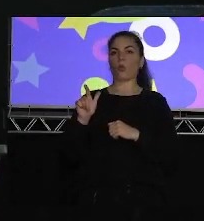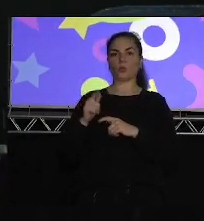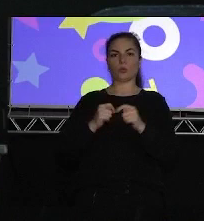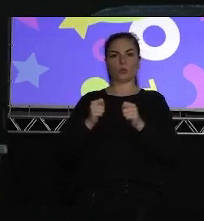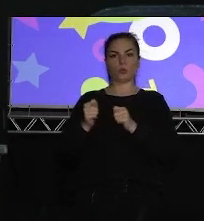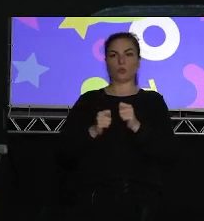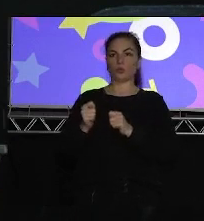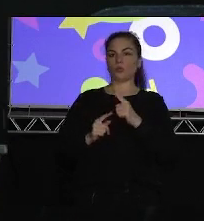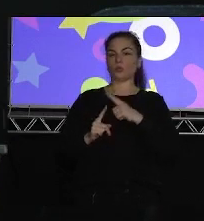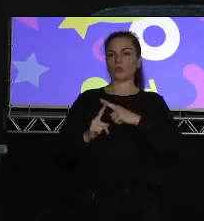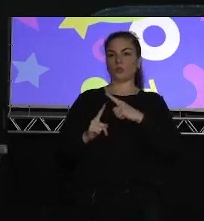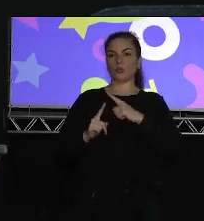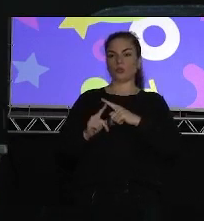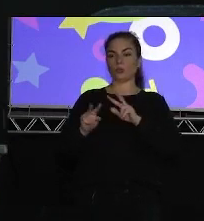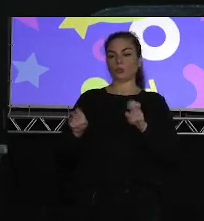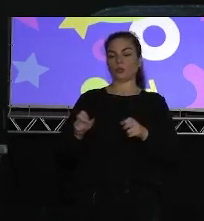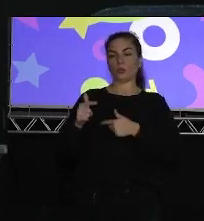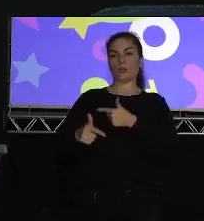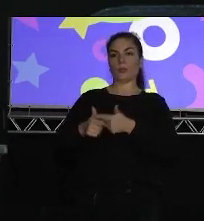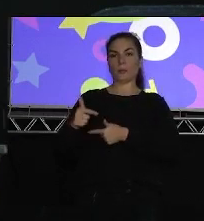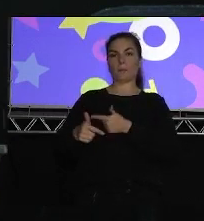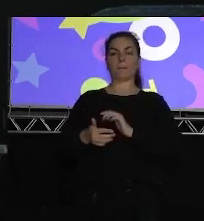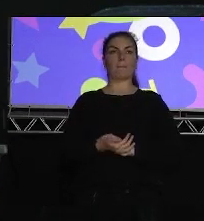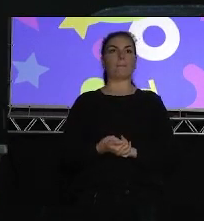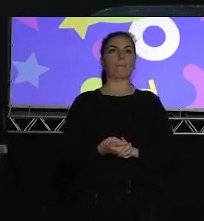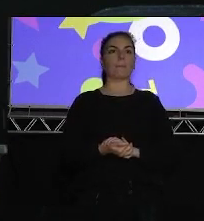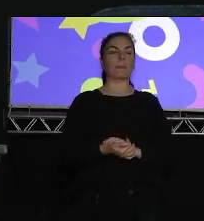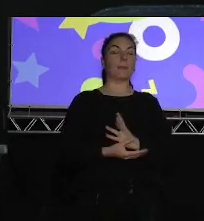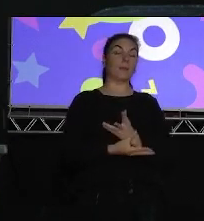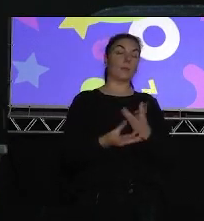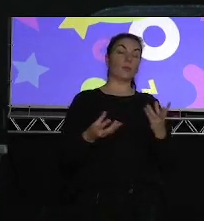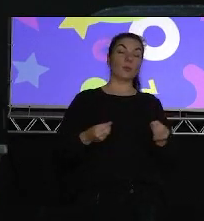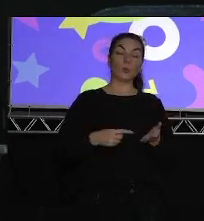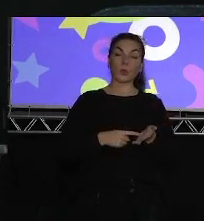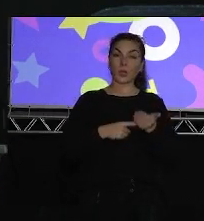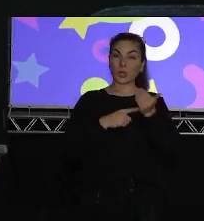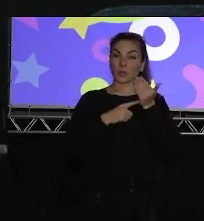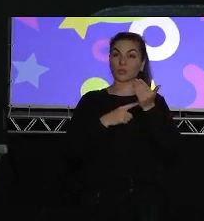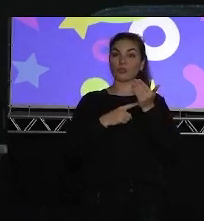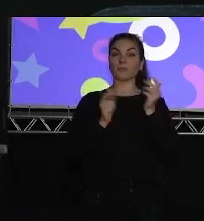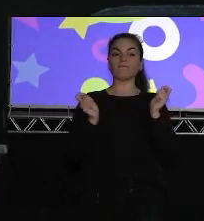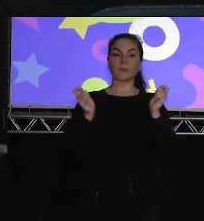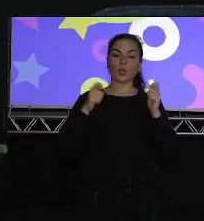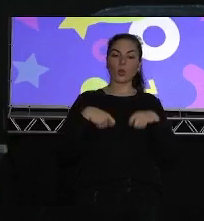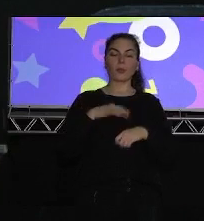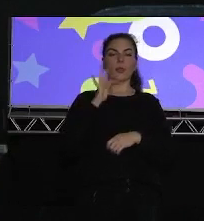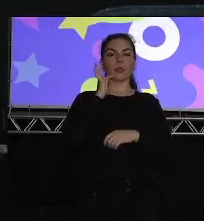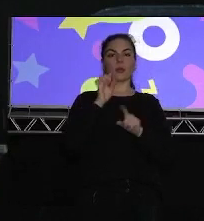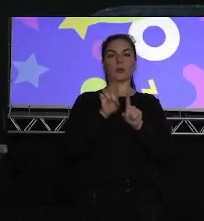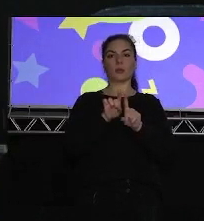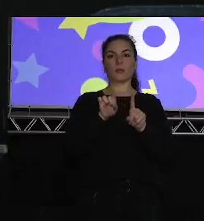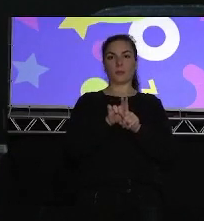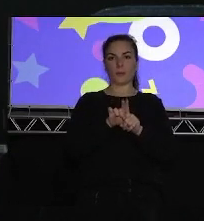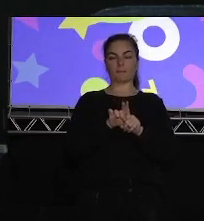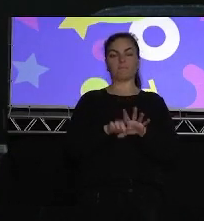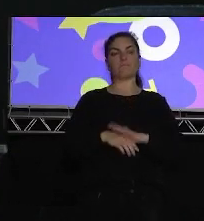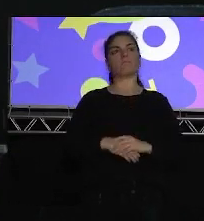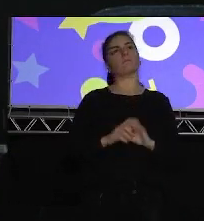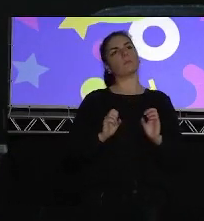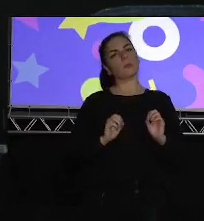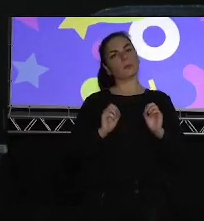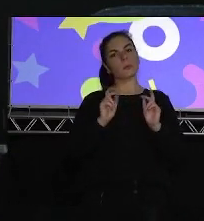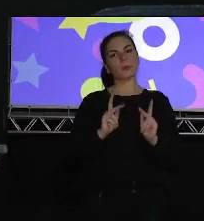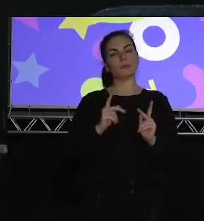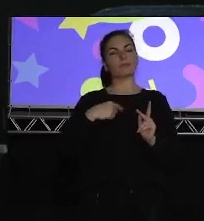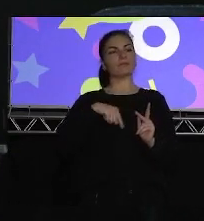controle em cima da operação. Muitas tecnologias e muitas competências técnicas, né? Então, ah, tudo bem, aí nós